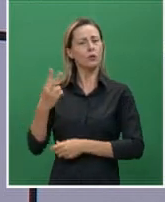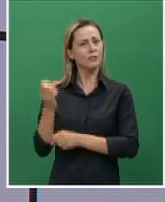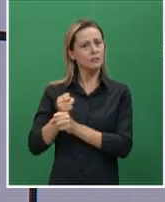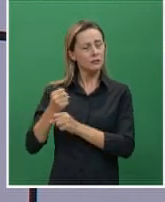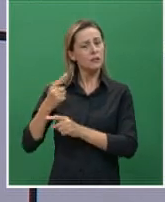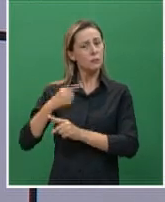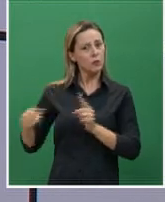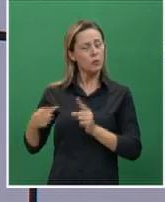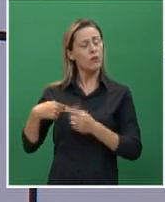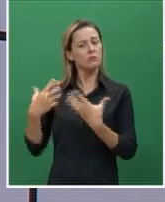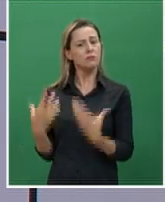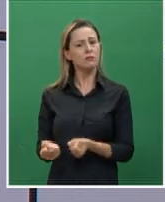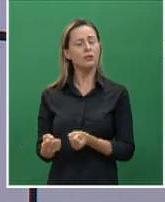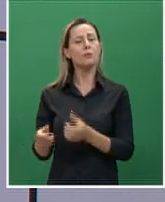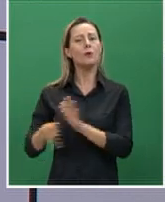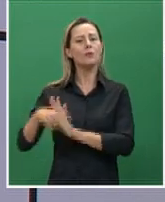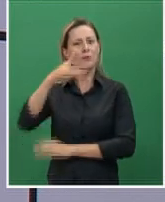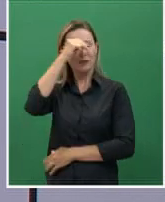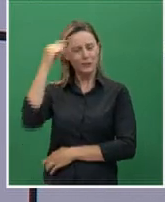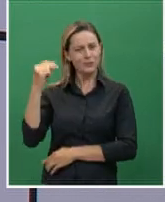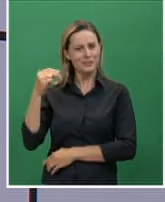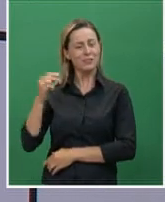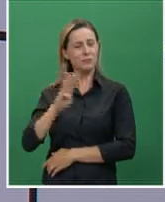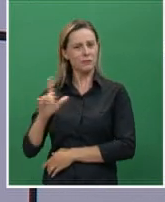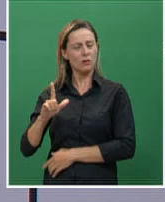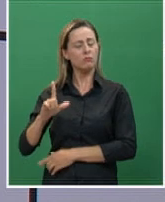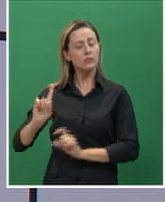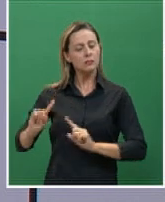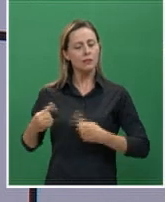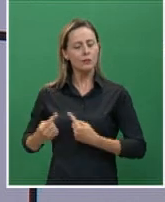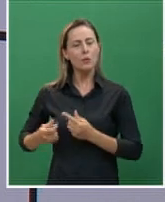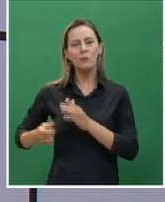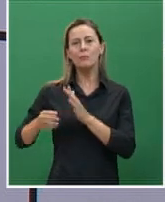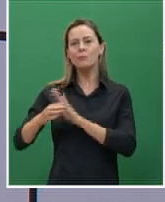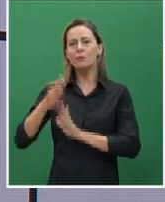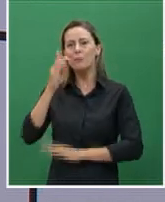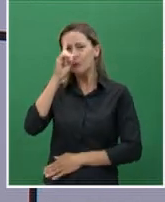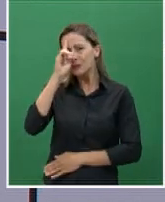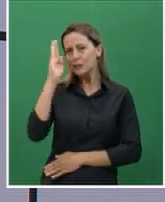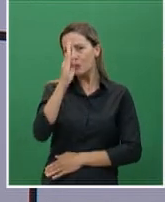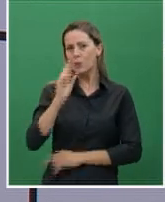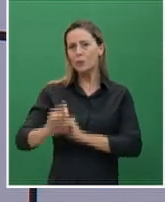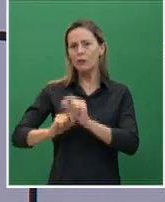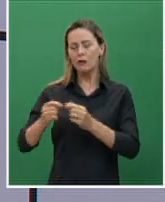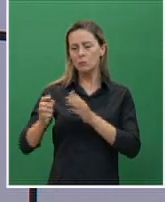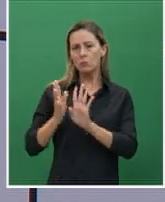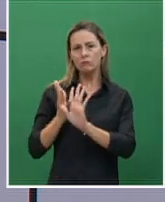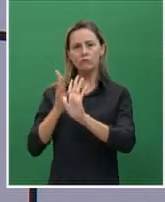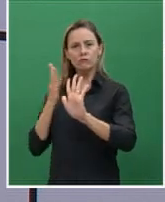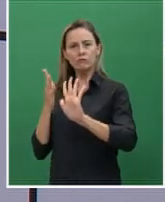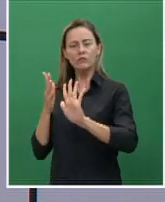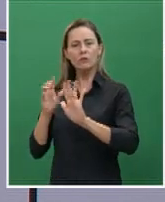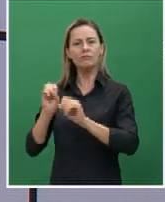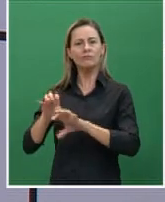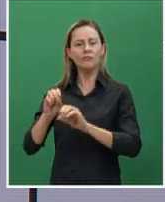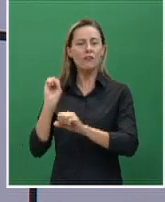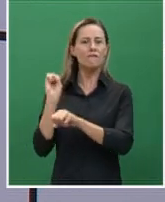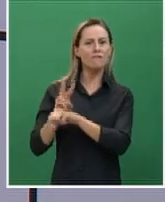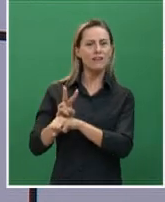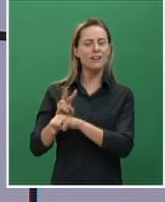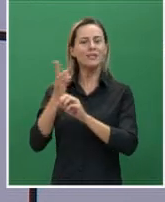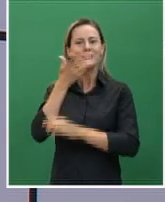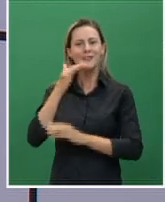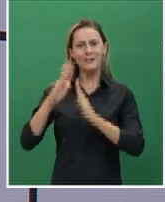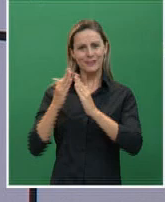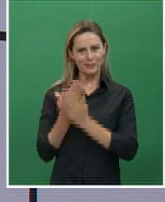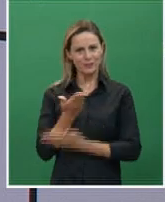assumi a prefeitura de Blumenau um dos grandes Desafios que nós nos comprometemos a vencer é a questão das filhas da Educação Infantil e tive a oportunidade